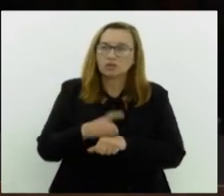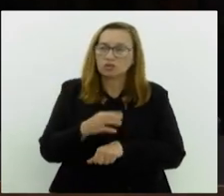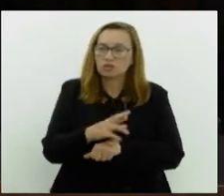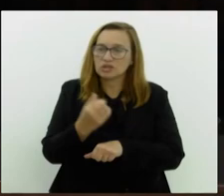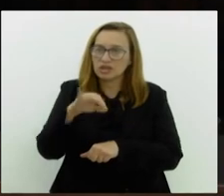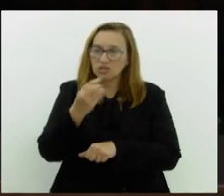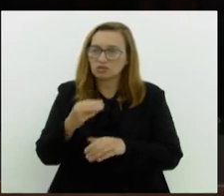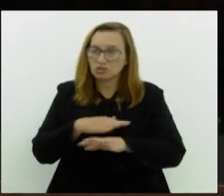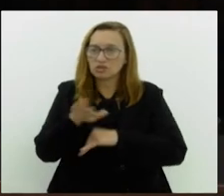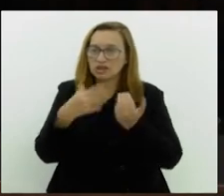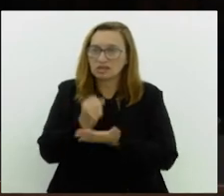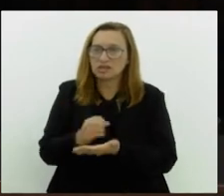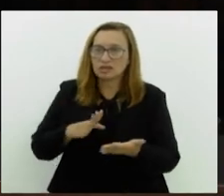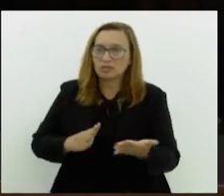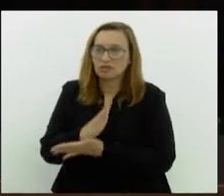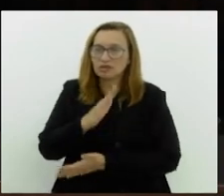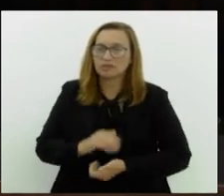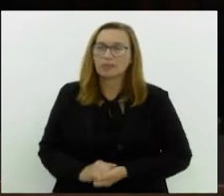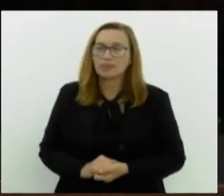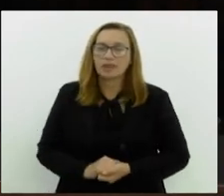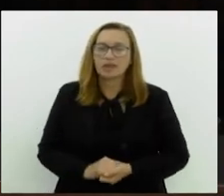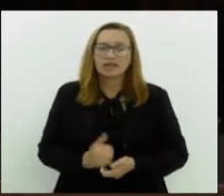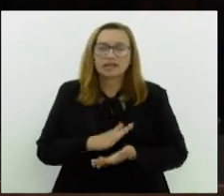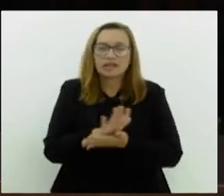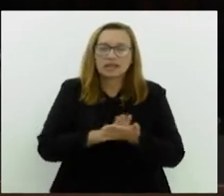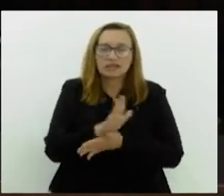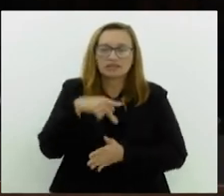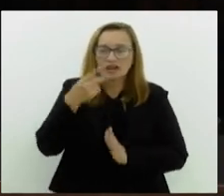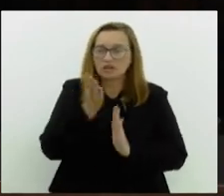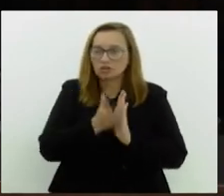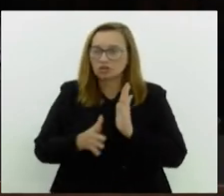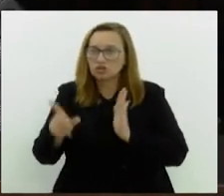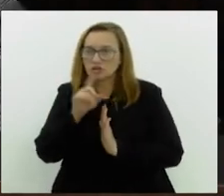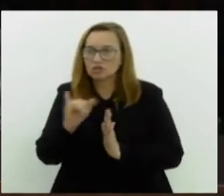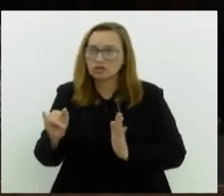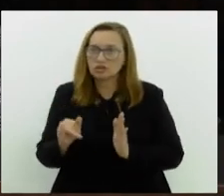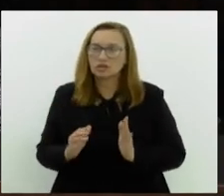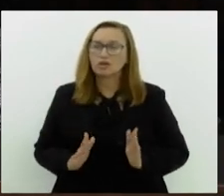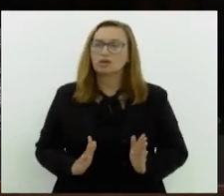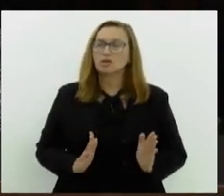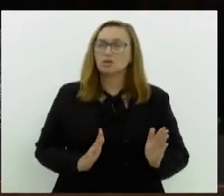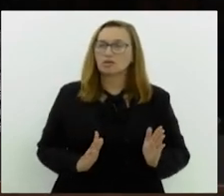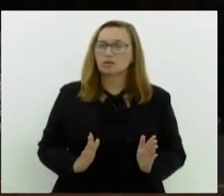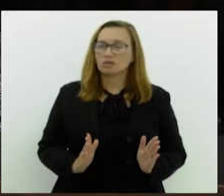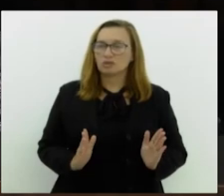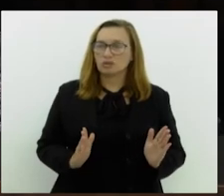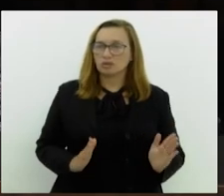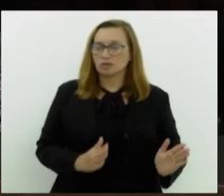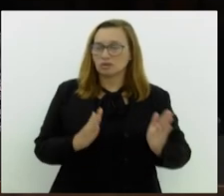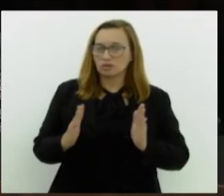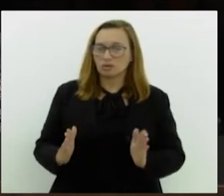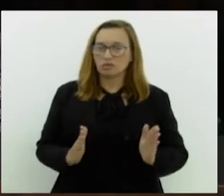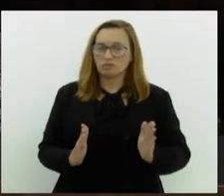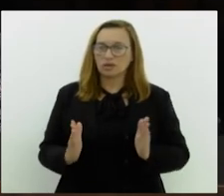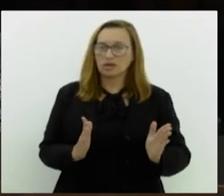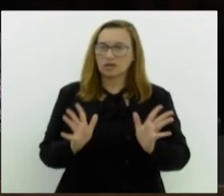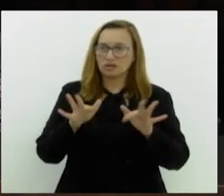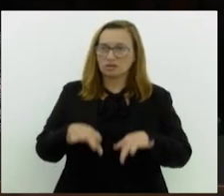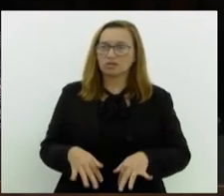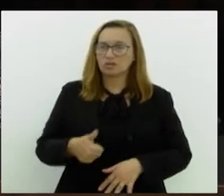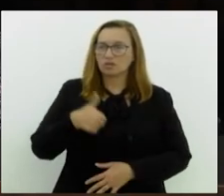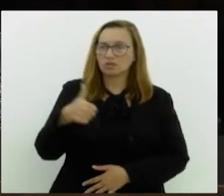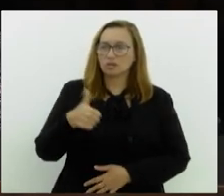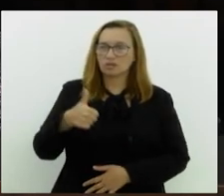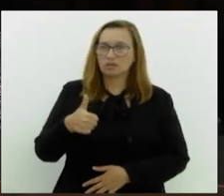que aprovam, permaneçam como estão, aprovado. Nada mais havendo a tratar na ordem do dia, passa-se ao expediente final com o primeiro